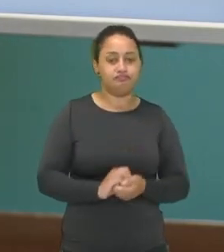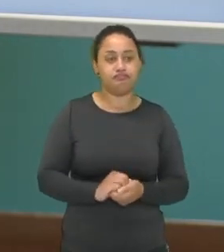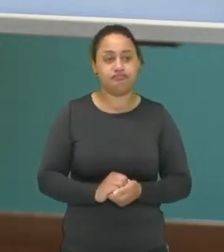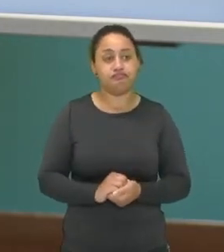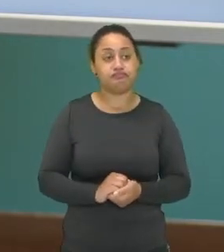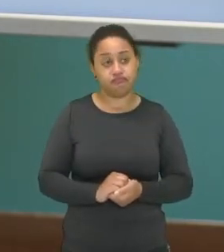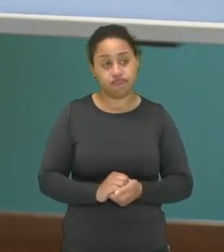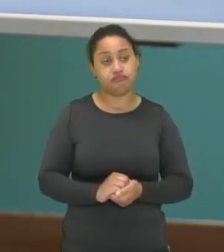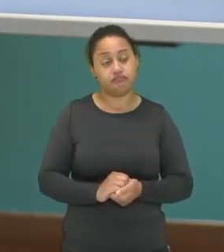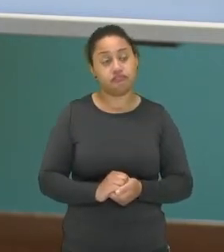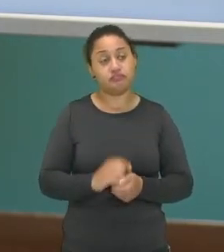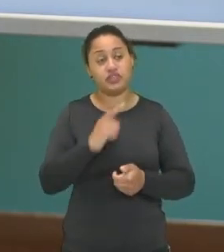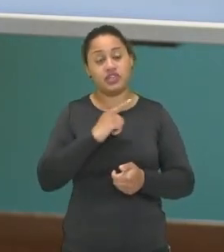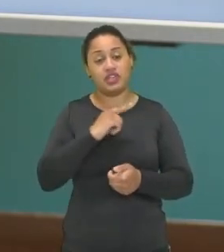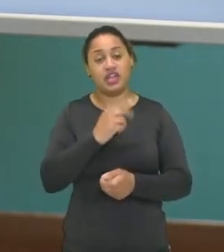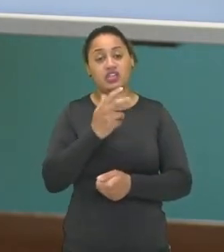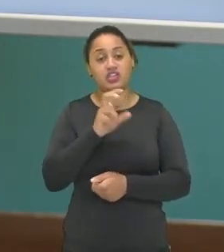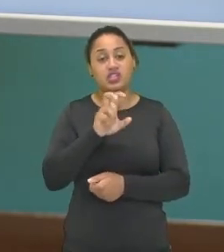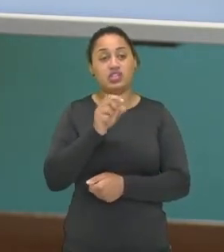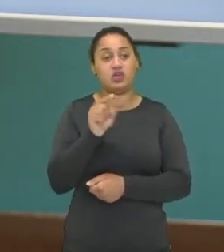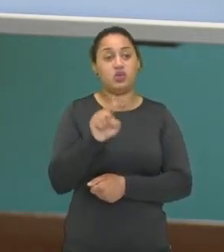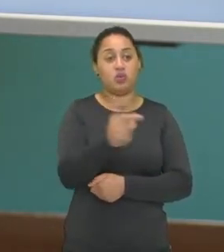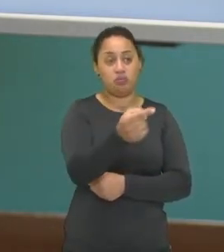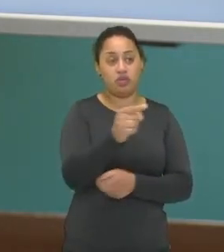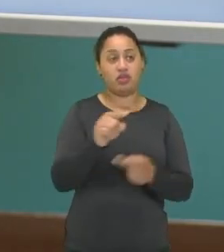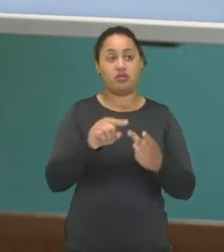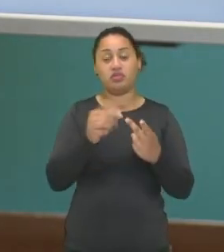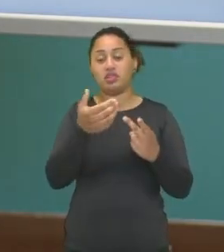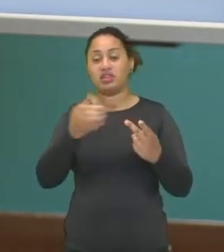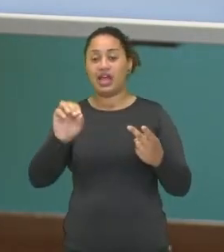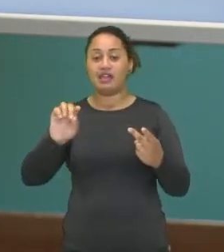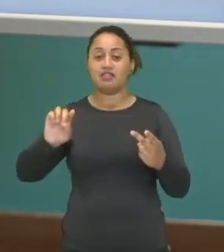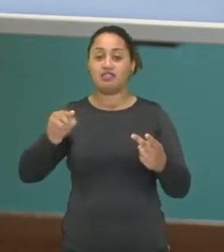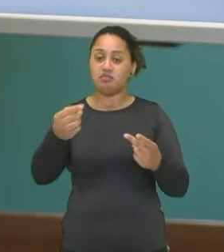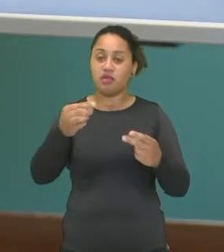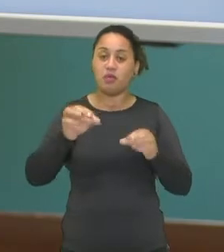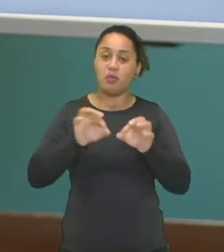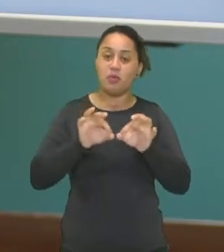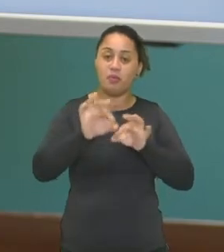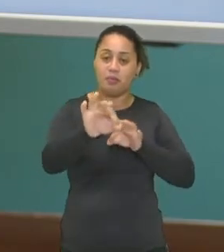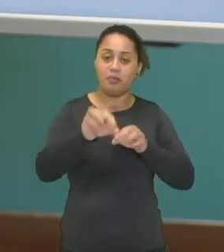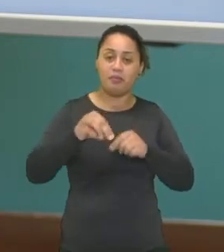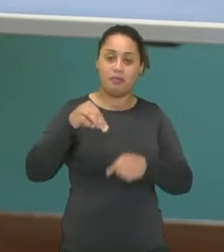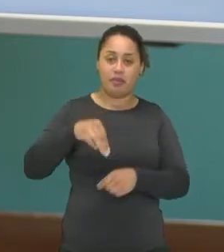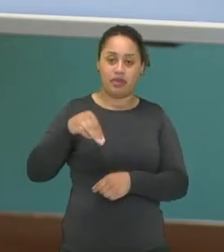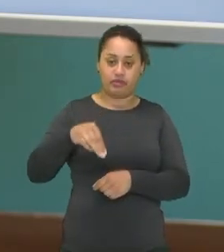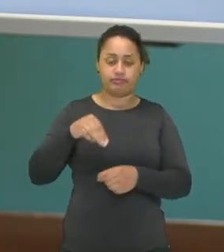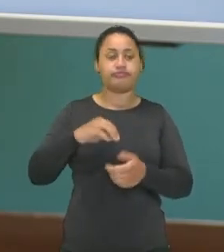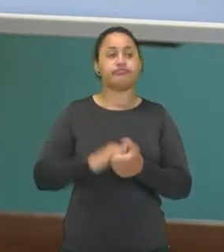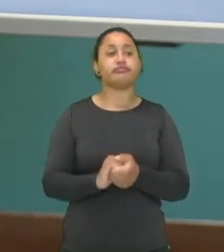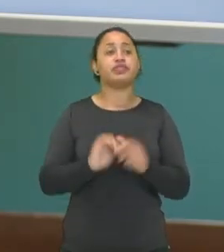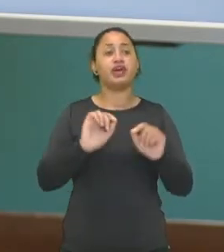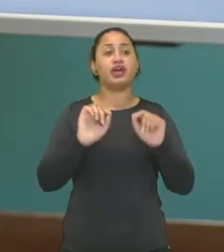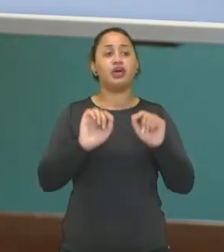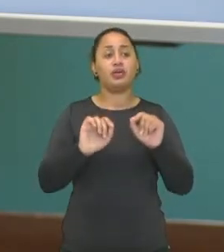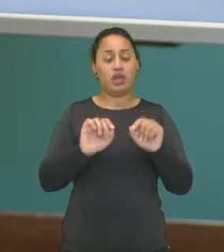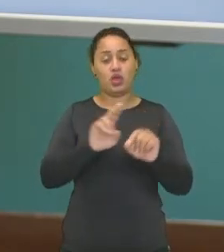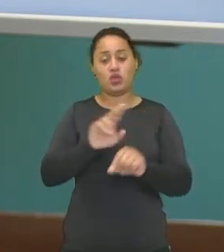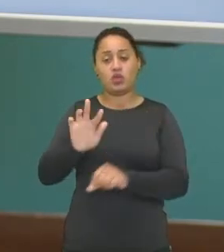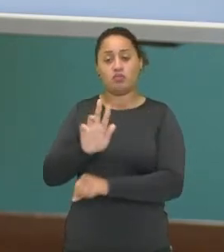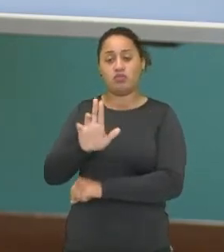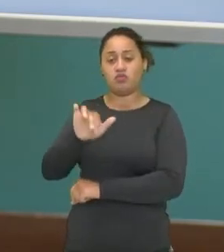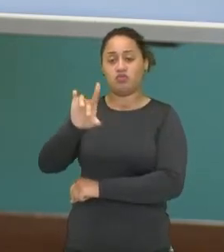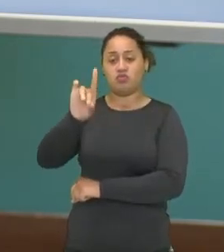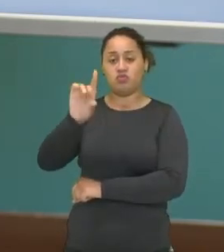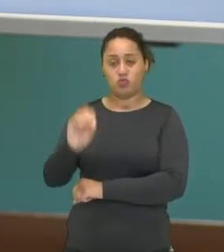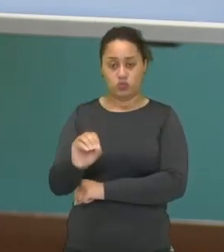Provas de 5.000 e de 10.000 metros são chamadas provas de fundo. São as